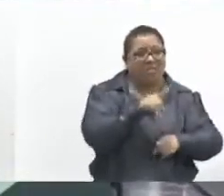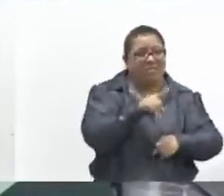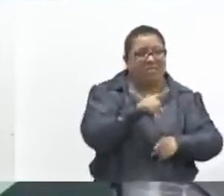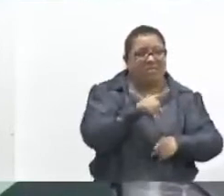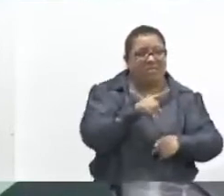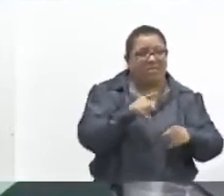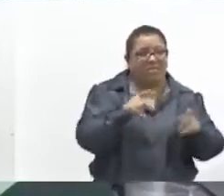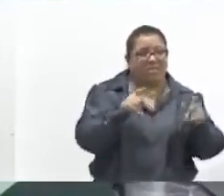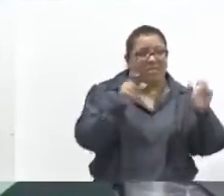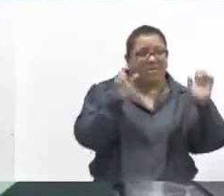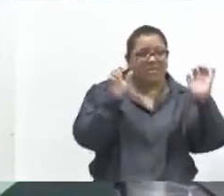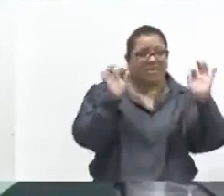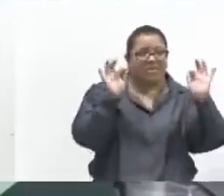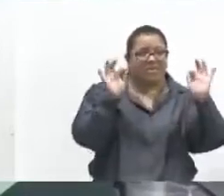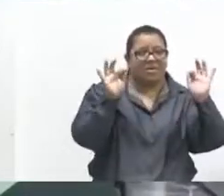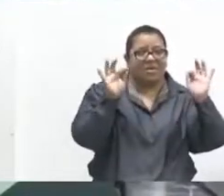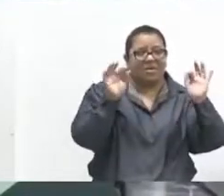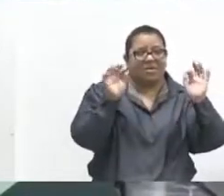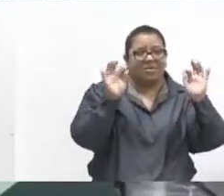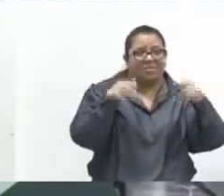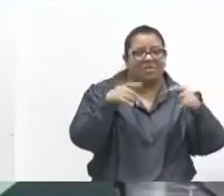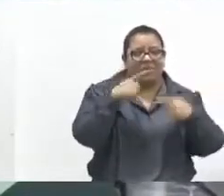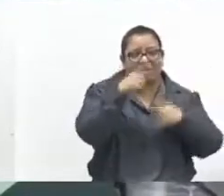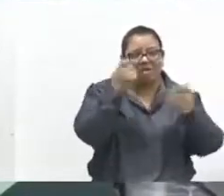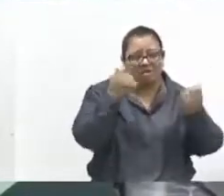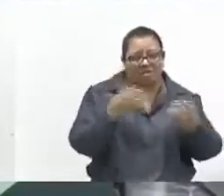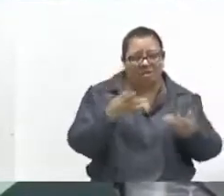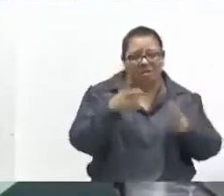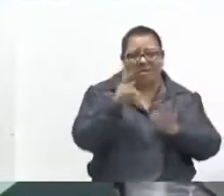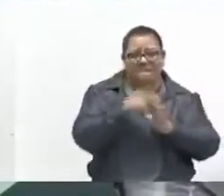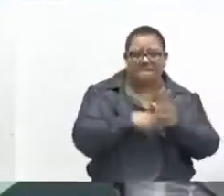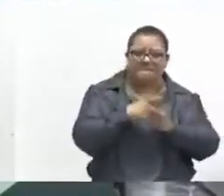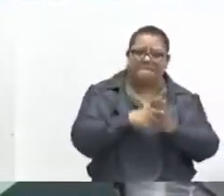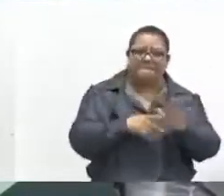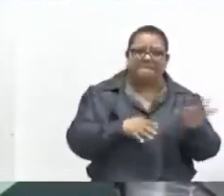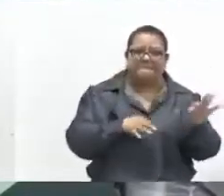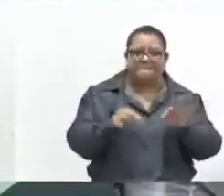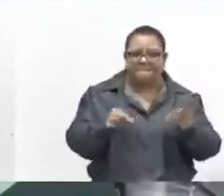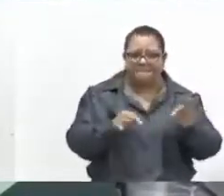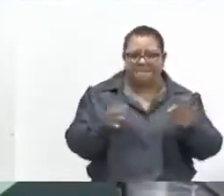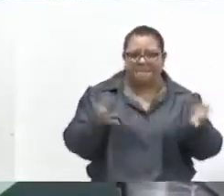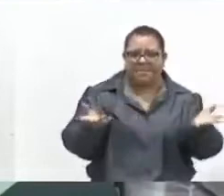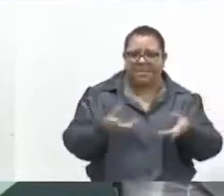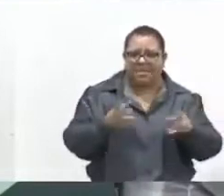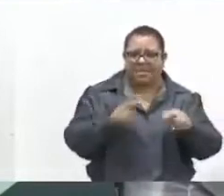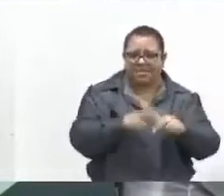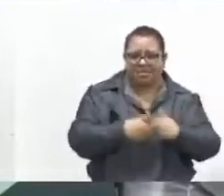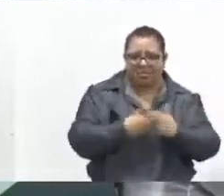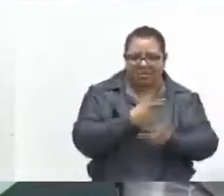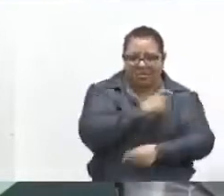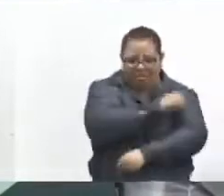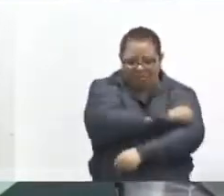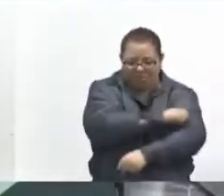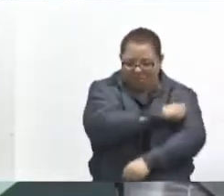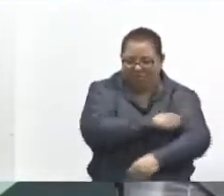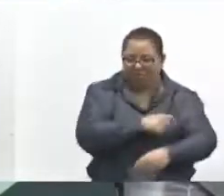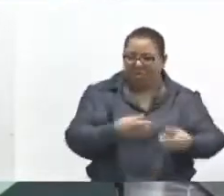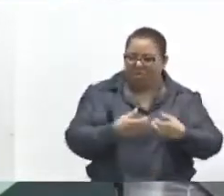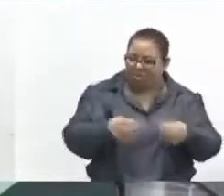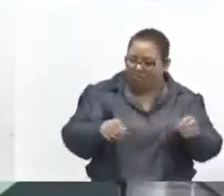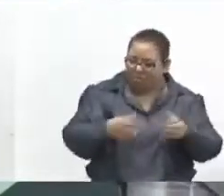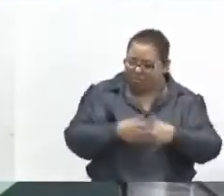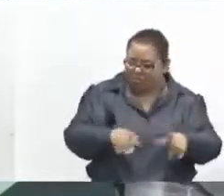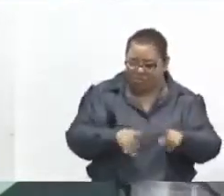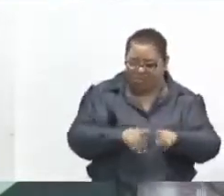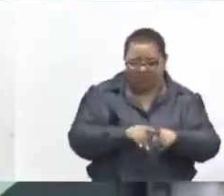extensão, é porque o que acontece? Todos os projetos de extensão e de pesquisa que forem para estudantes vulneráveis socioeconomicamente, estudantes que